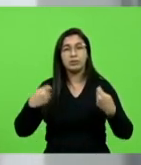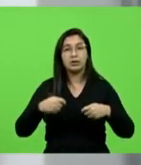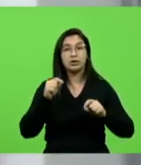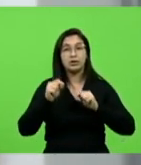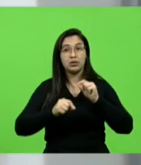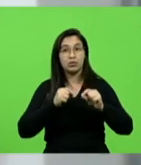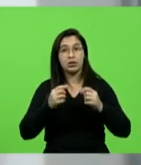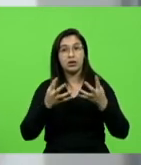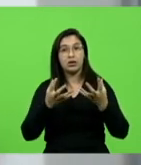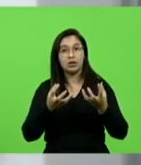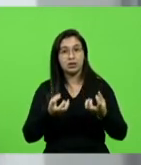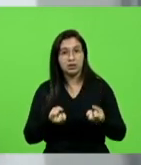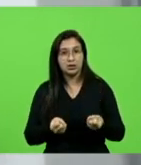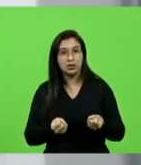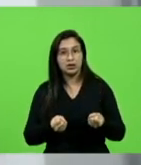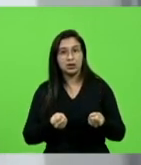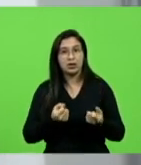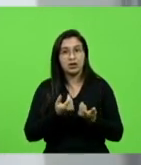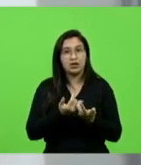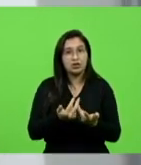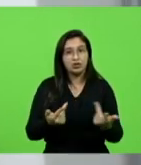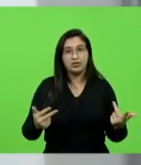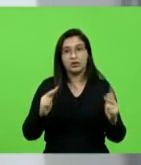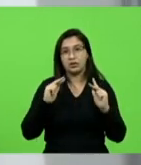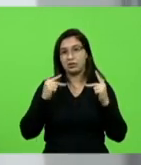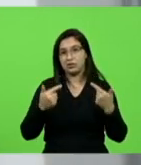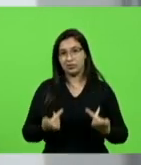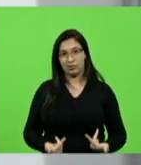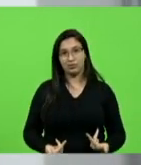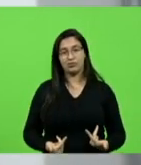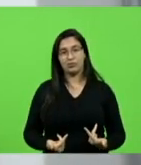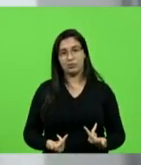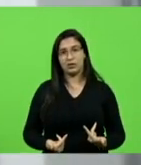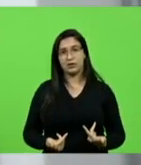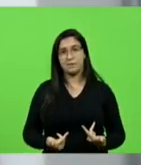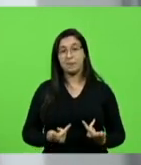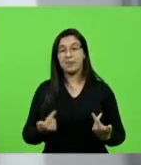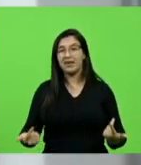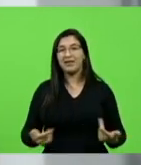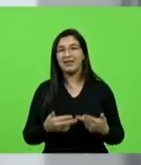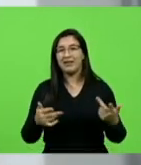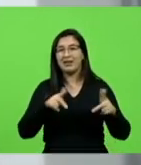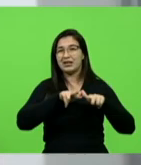uma diversidade humana. Essa diversidade,